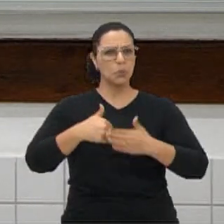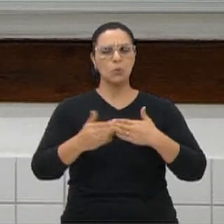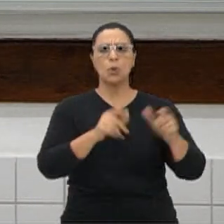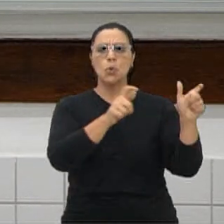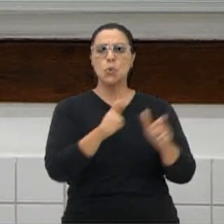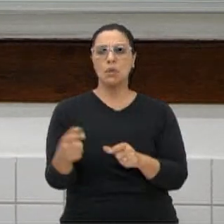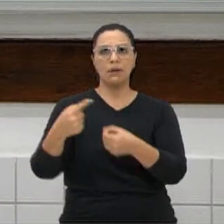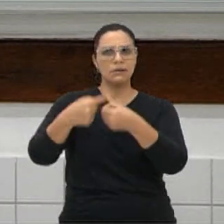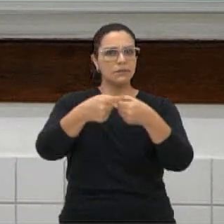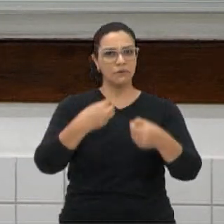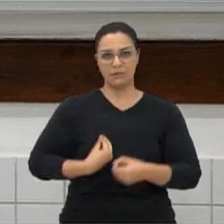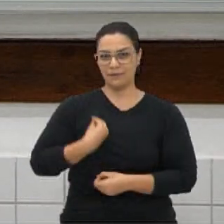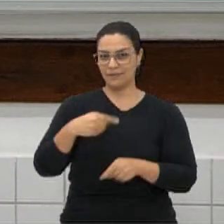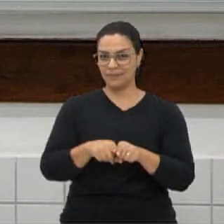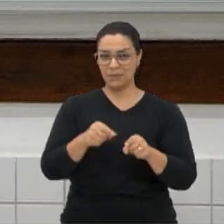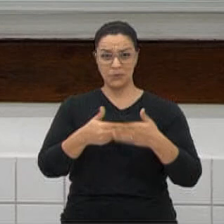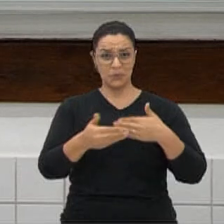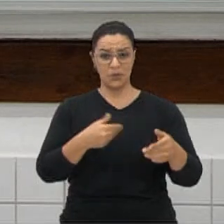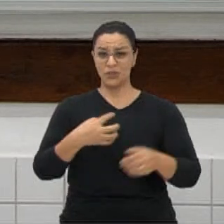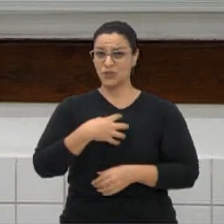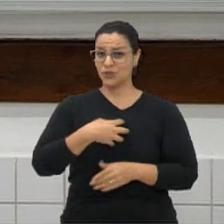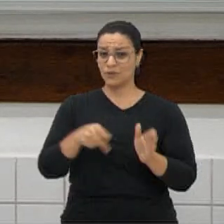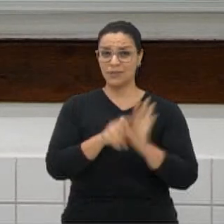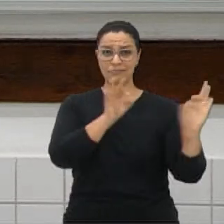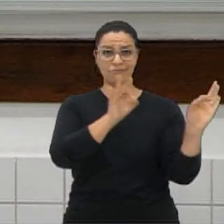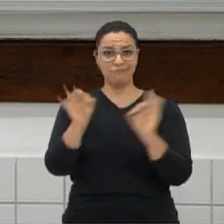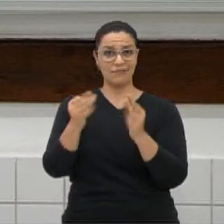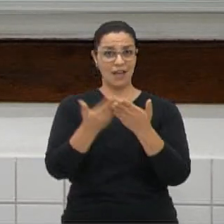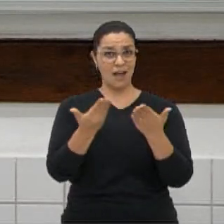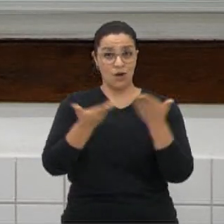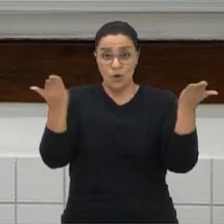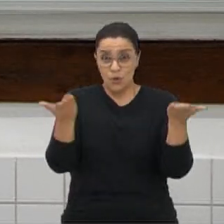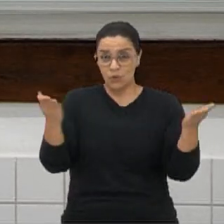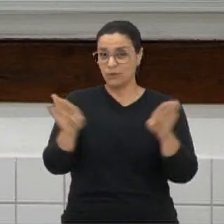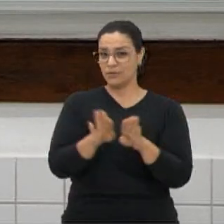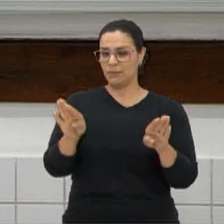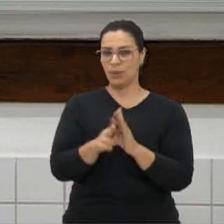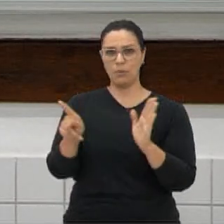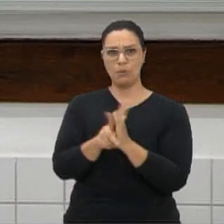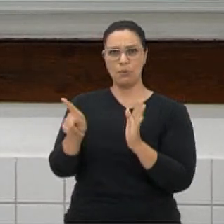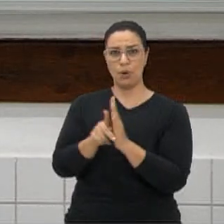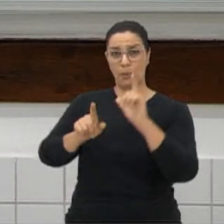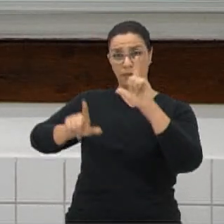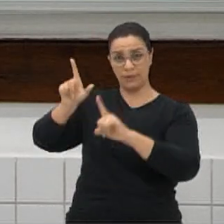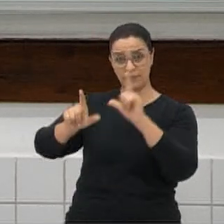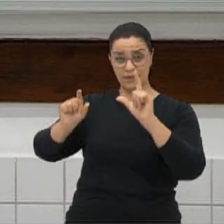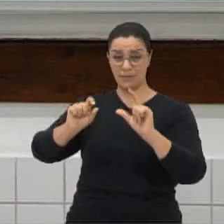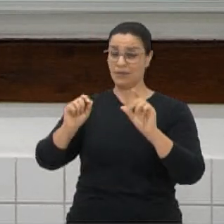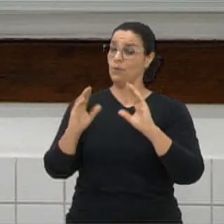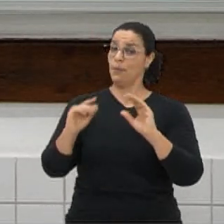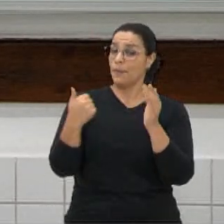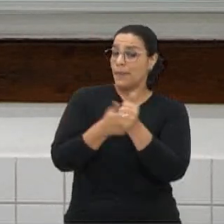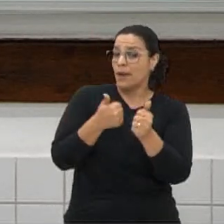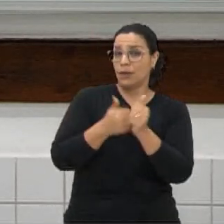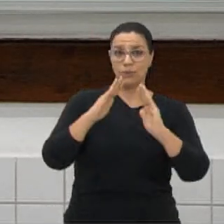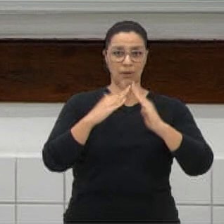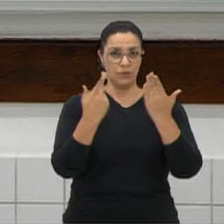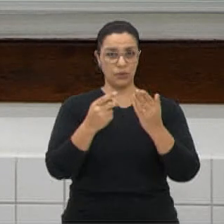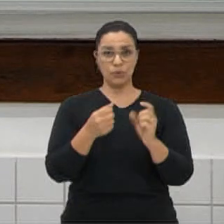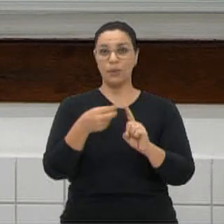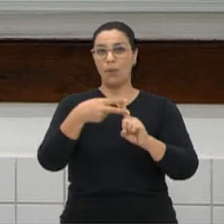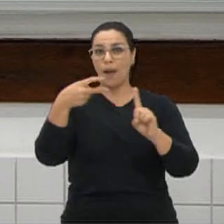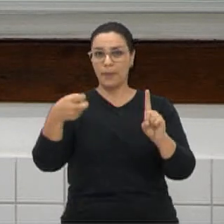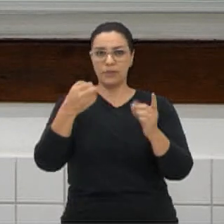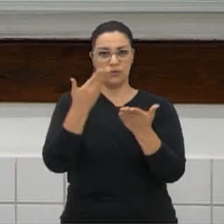onde quer que você esteja e independente da maneira que você estiver acompanhando essa aula, seja pelos canais de TV aberta da sua região, pelo aplicativo